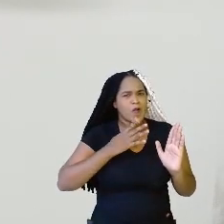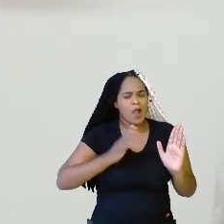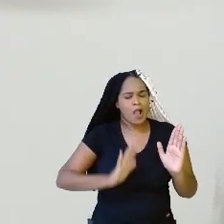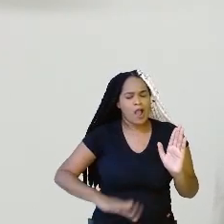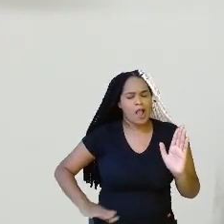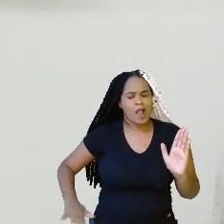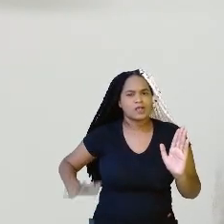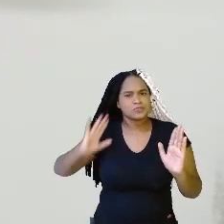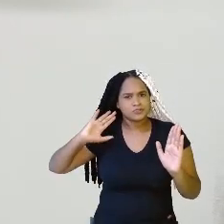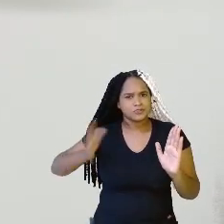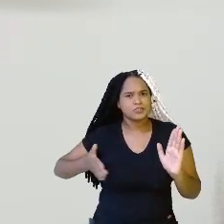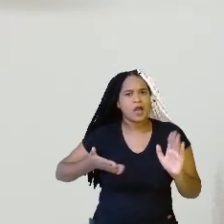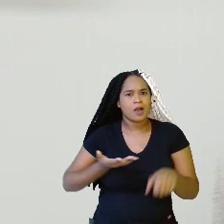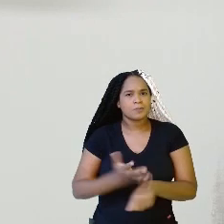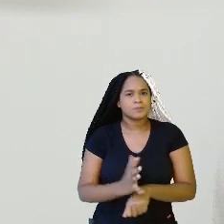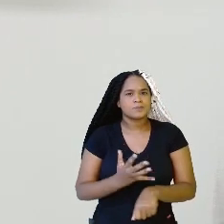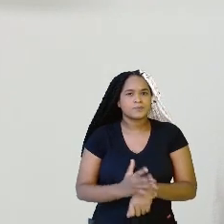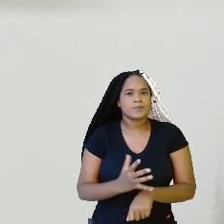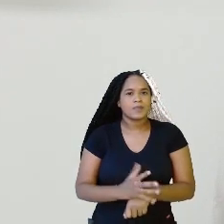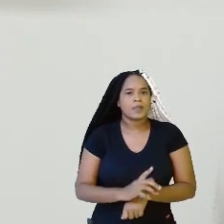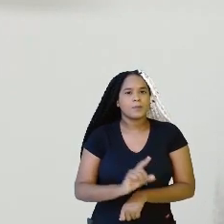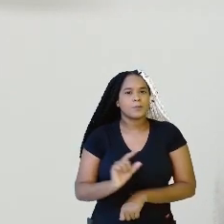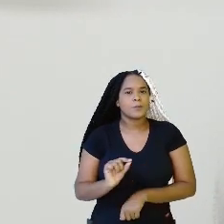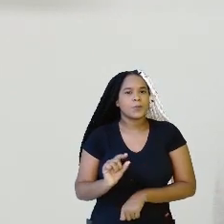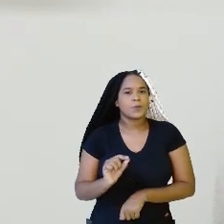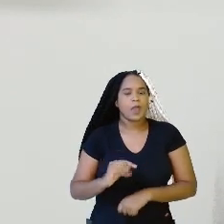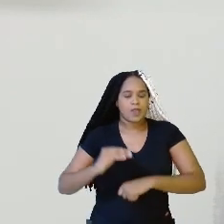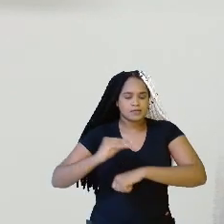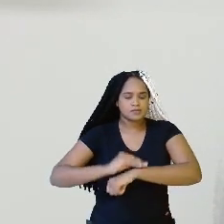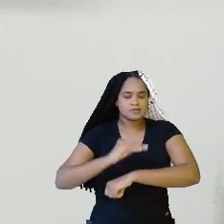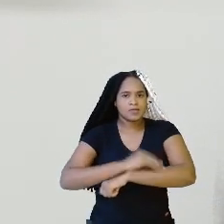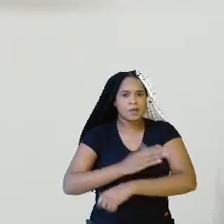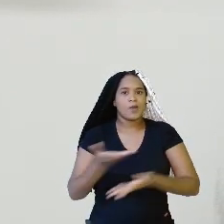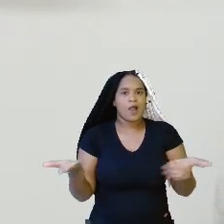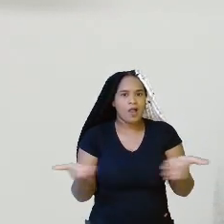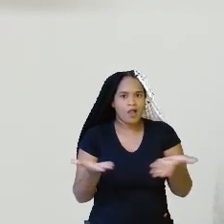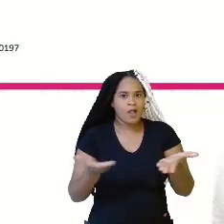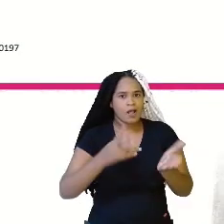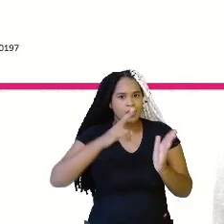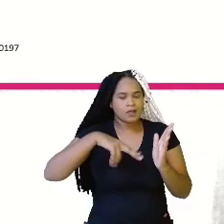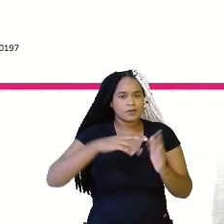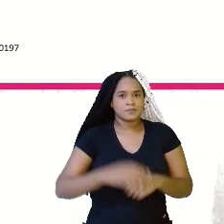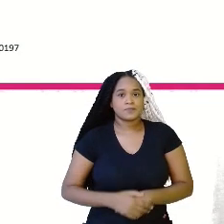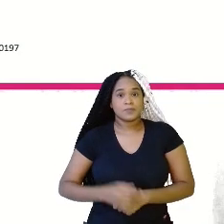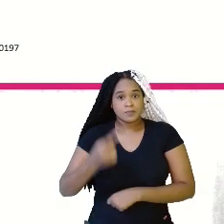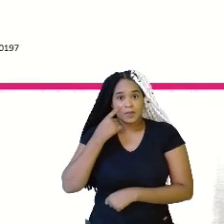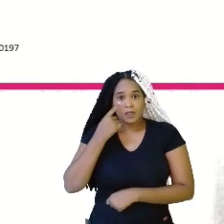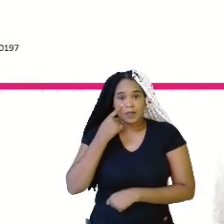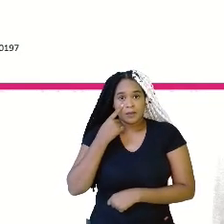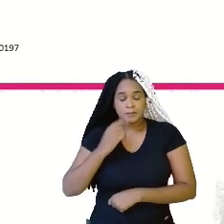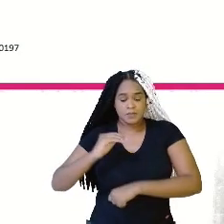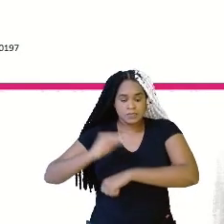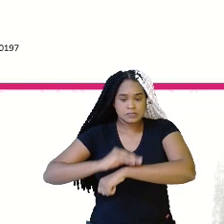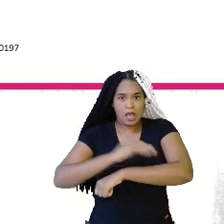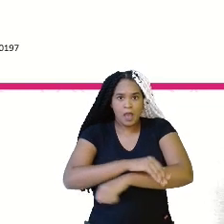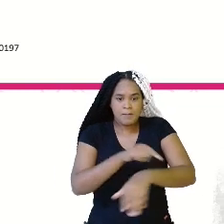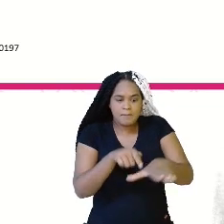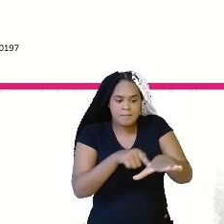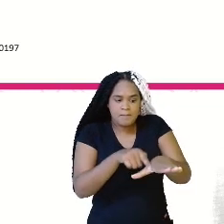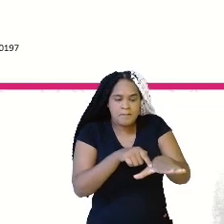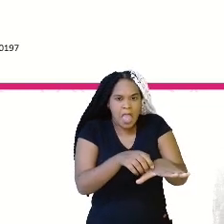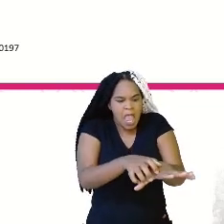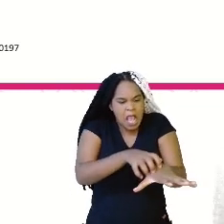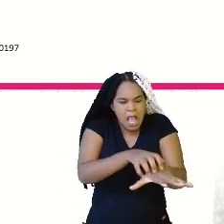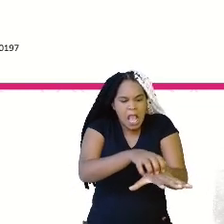educação infantil, que é a música do sapo. Vamos ler comigo? O sapo não lava o pé, não lava